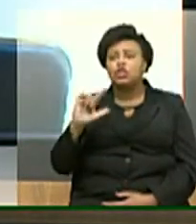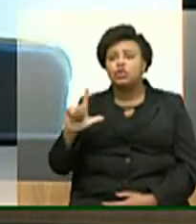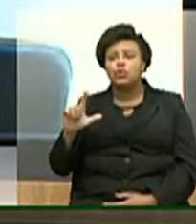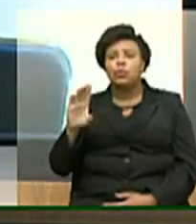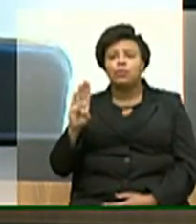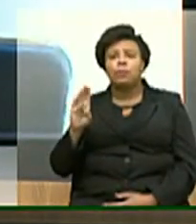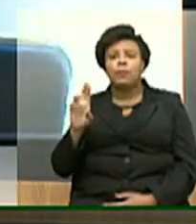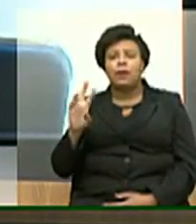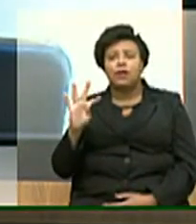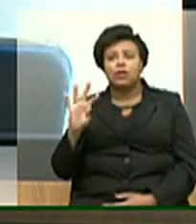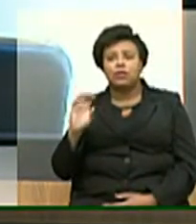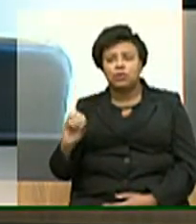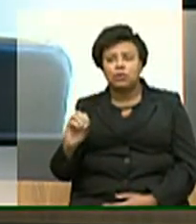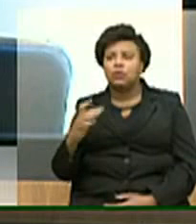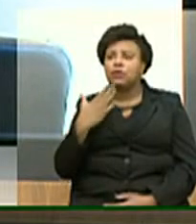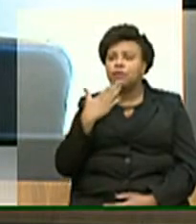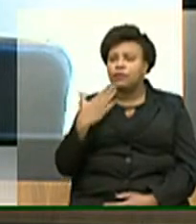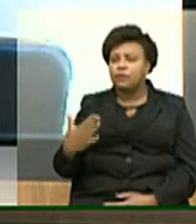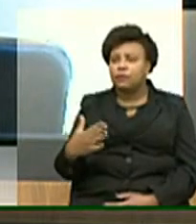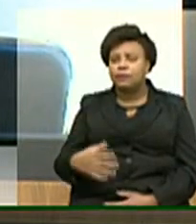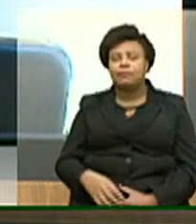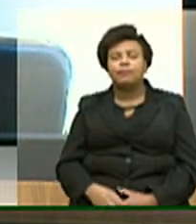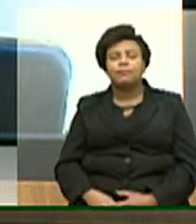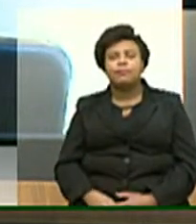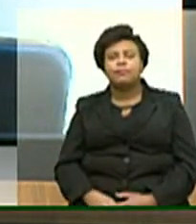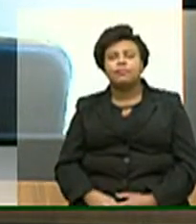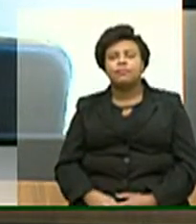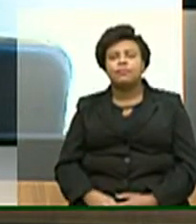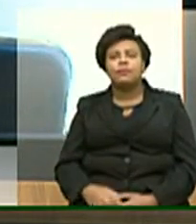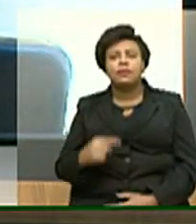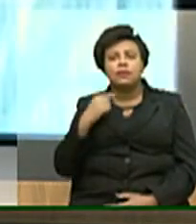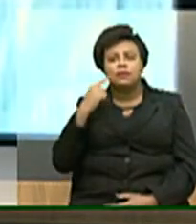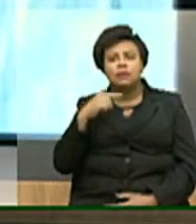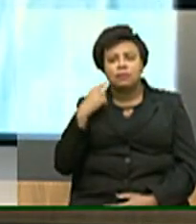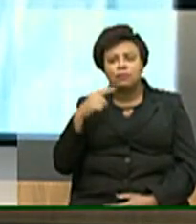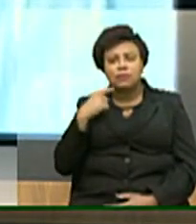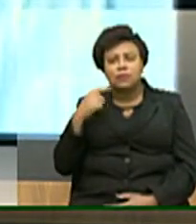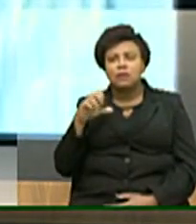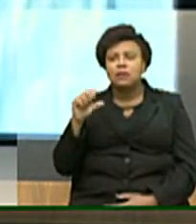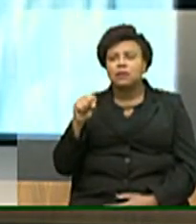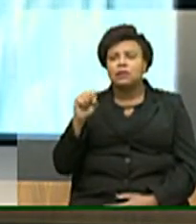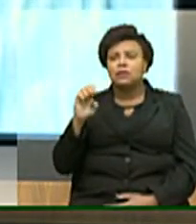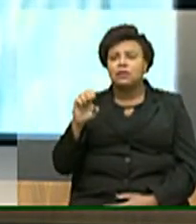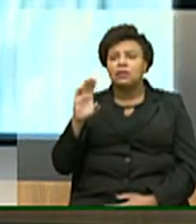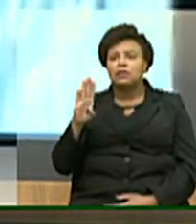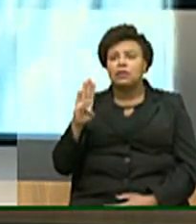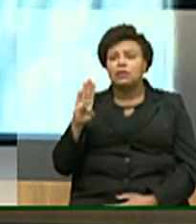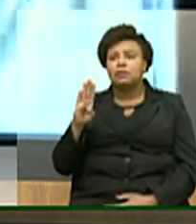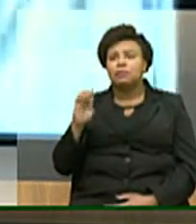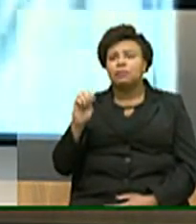Capuani. Favorável, presidente. Deputado Sebastião Melo.